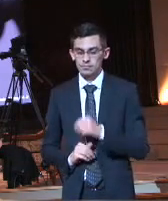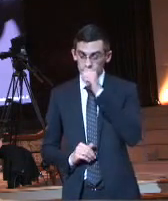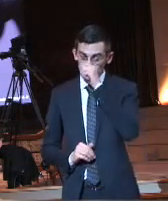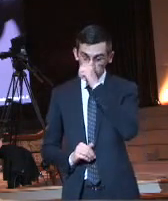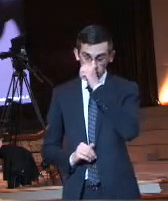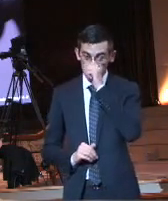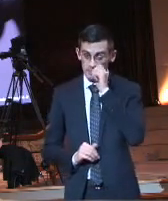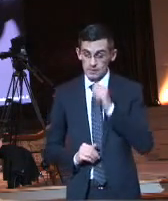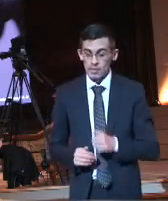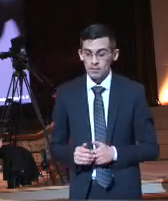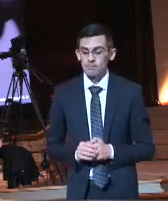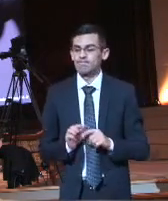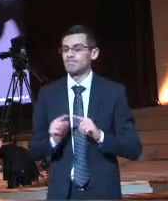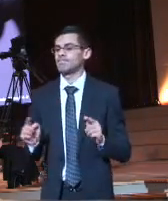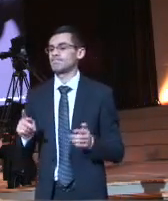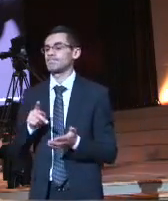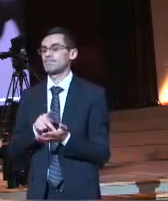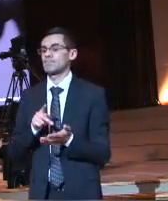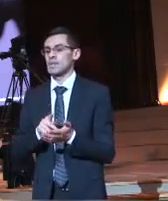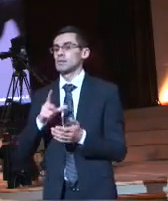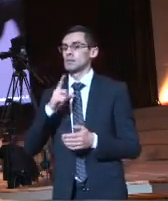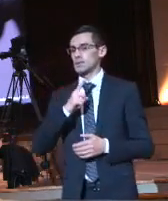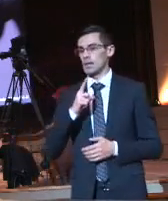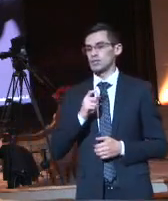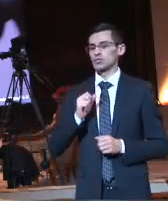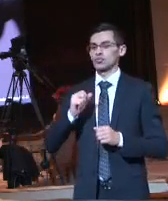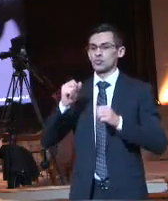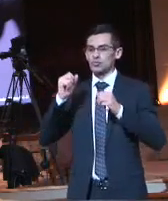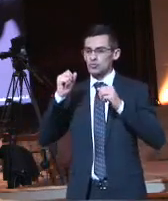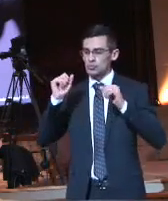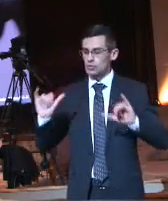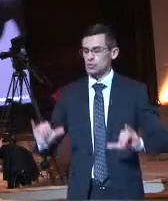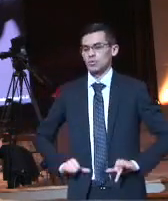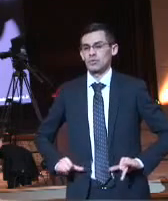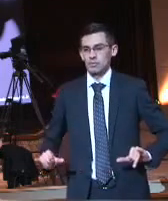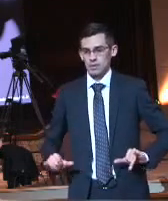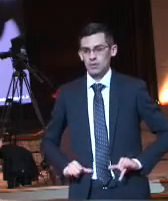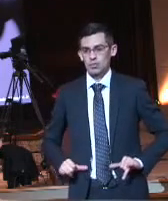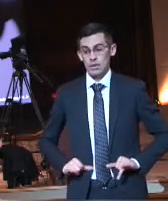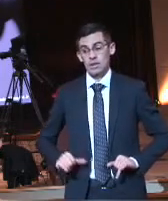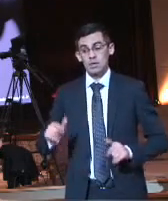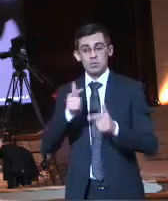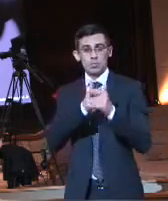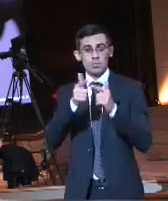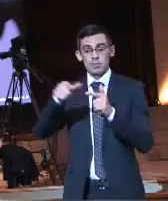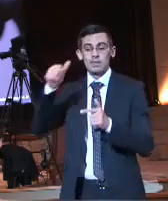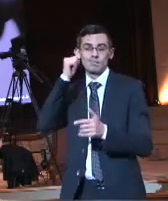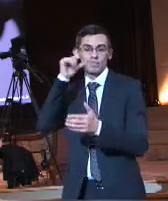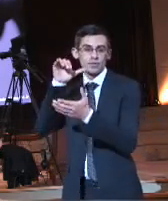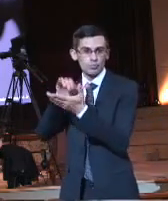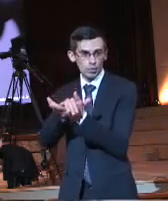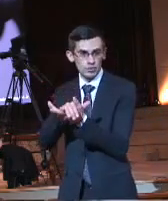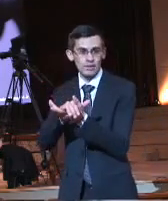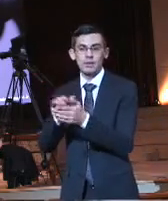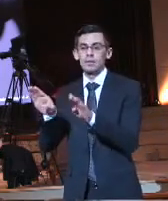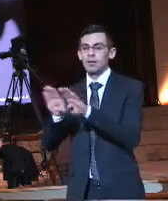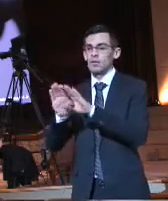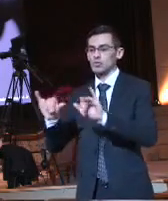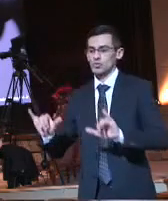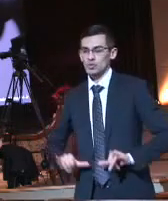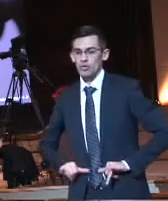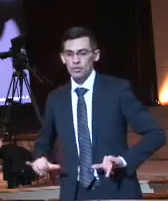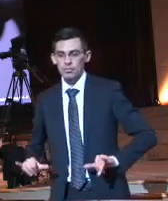É interessante porque houve um sofrimento por causa da atitude da esposa, houve um sofrimento por causa